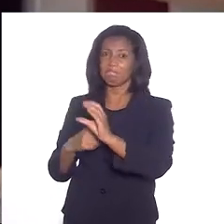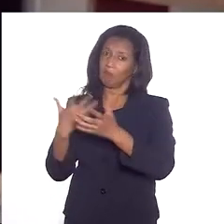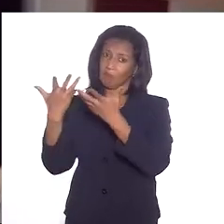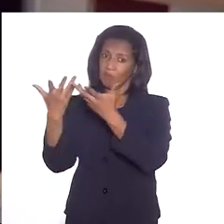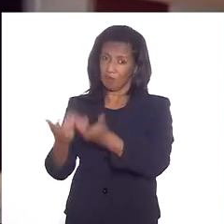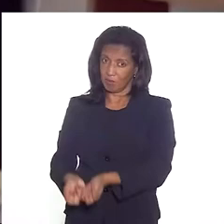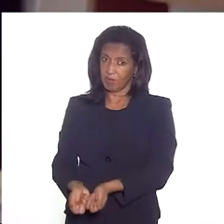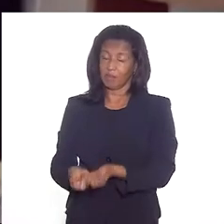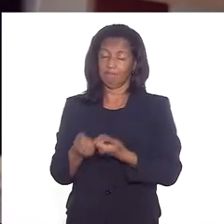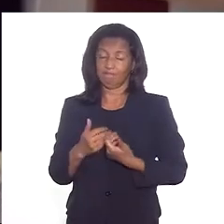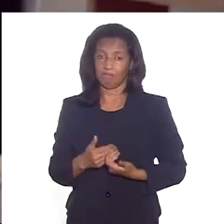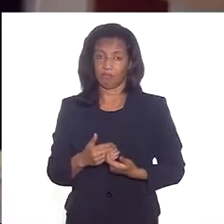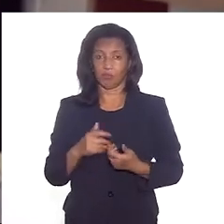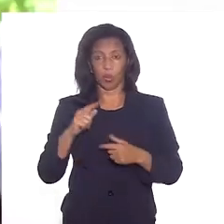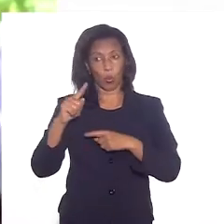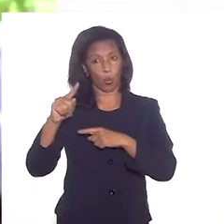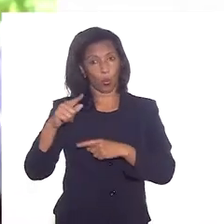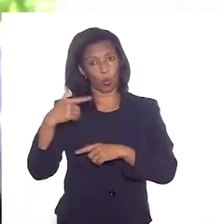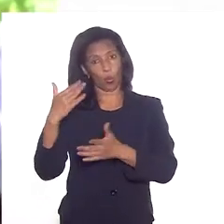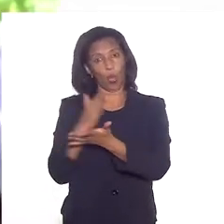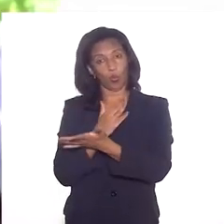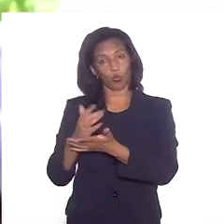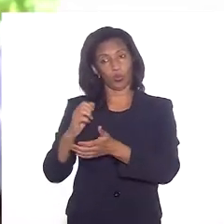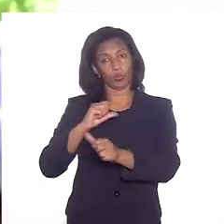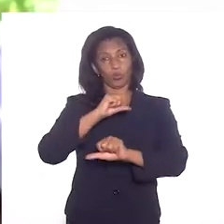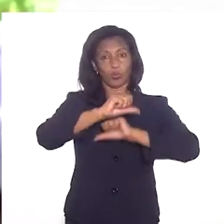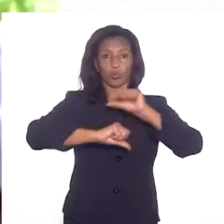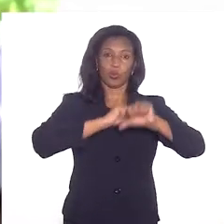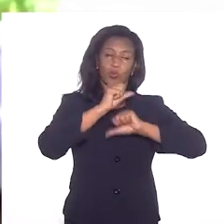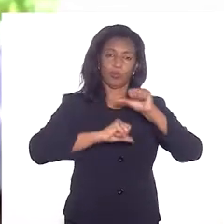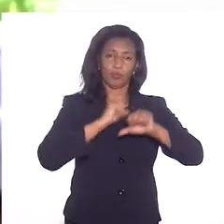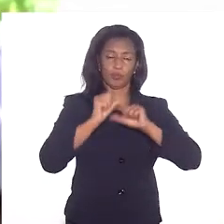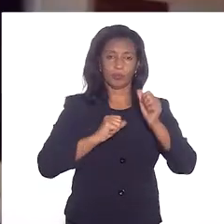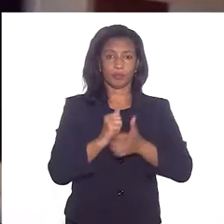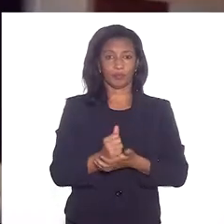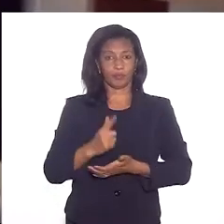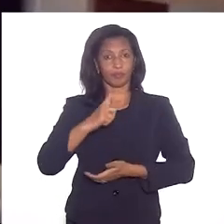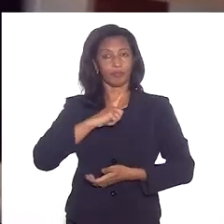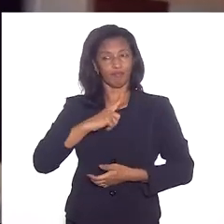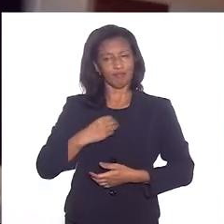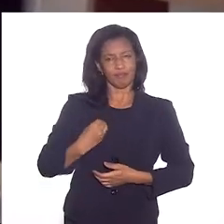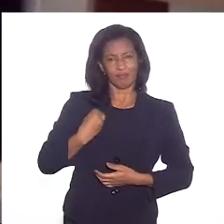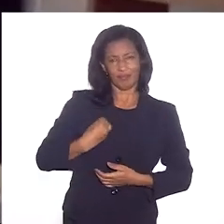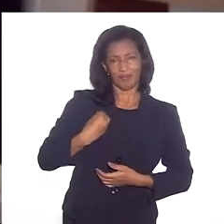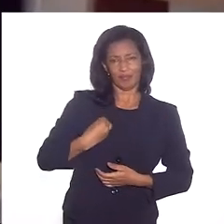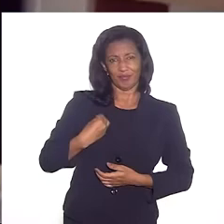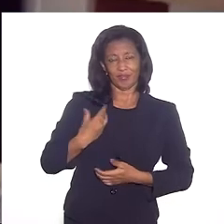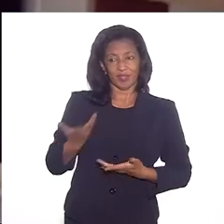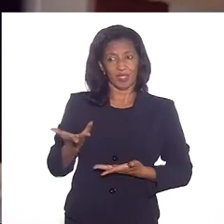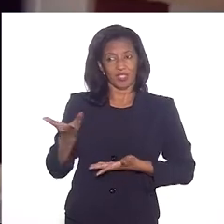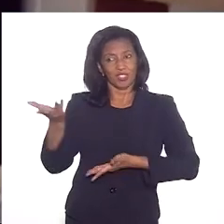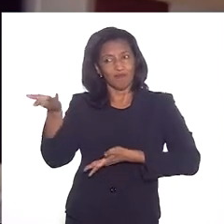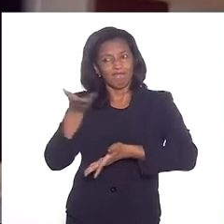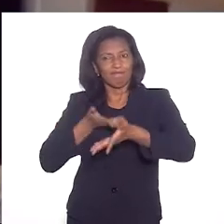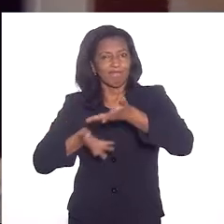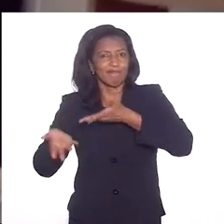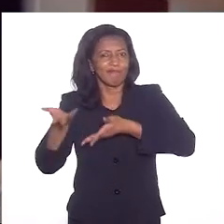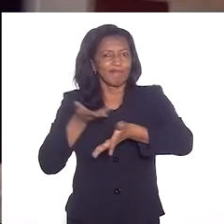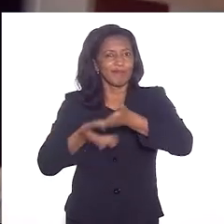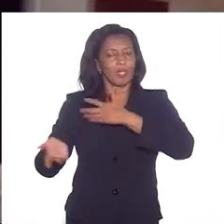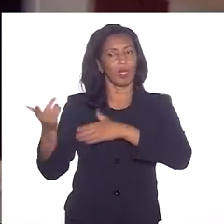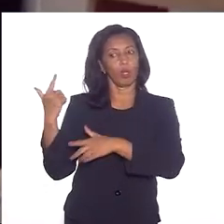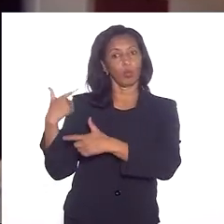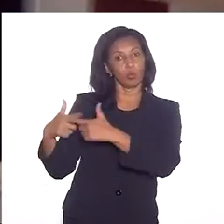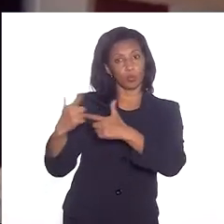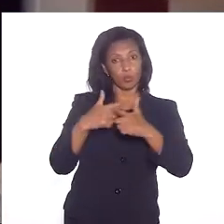eles acolheram, alguns falei, olha, uns eu troquei. Então teve uma vivência de lidar com